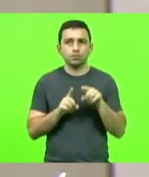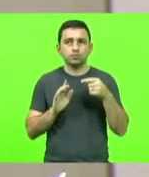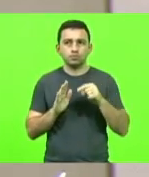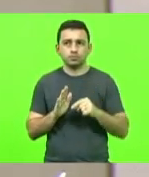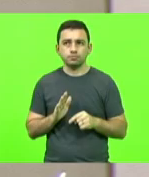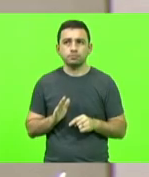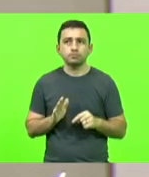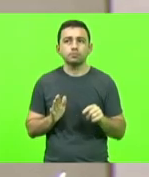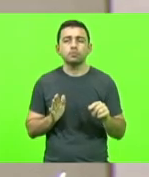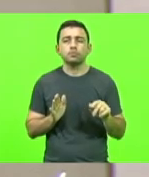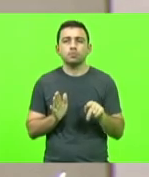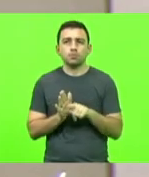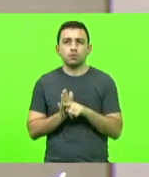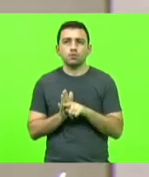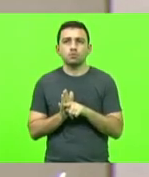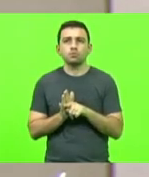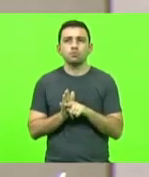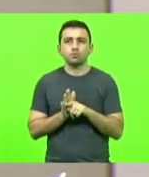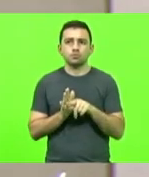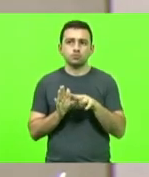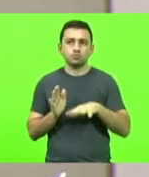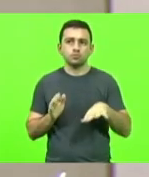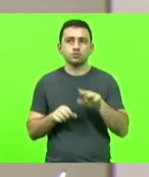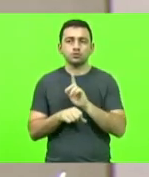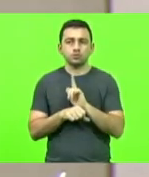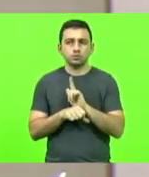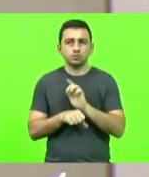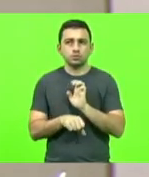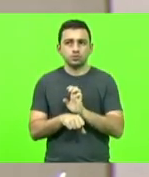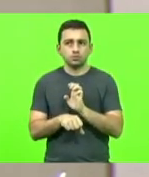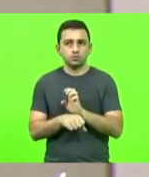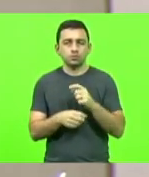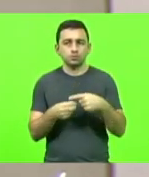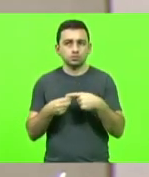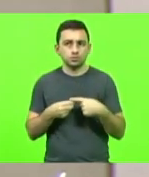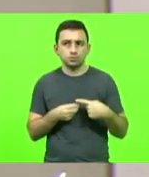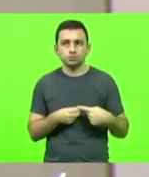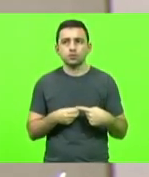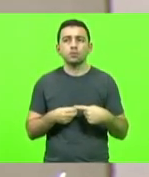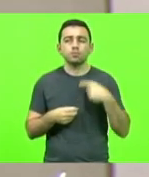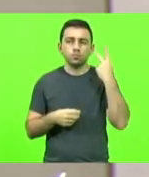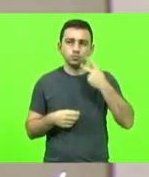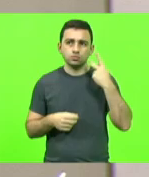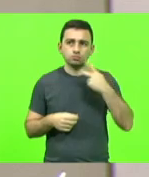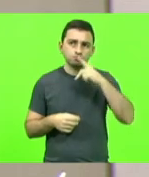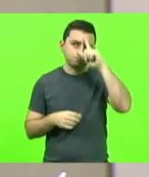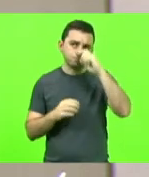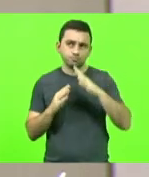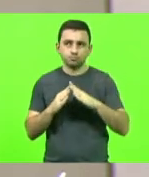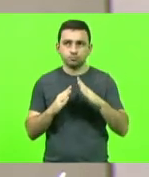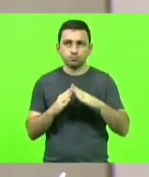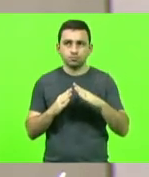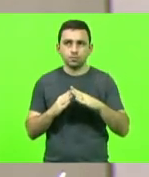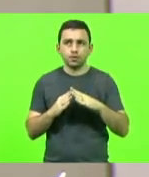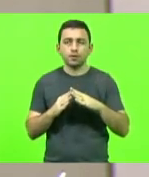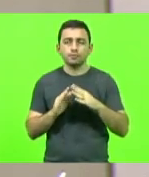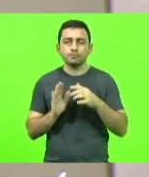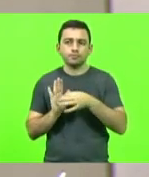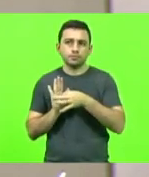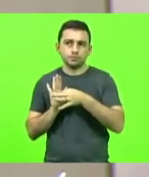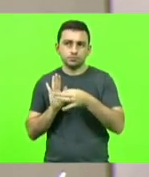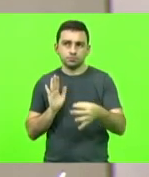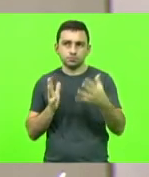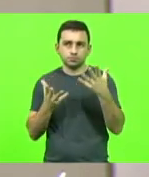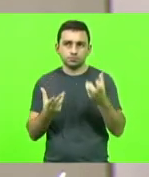no âmbito das gestões estadual e municipais, bem como da política hospitalar catarinense, com parecer favorável da Comissão